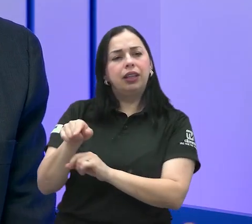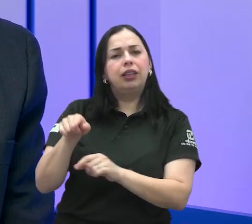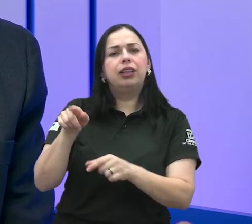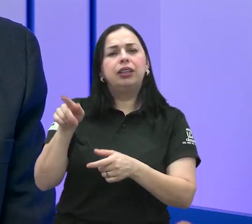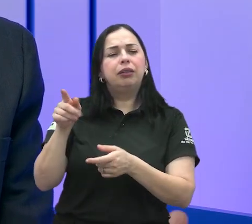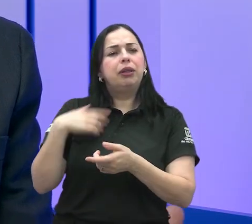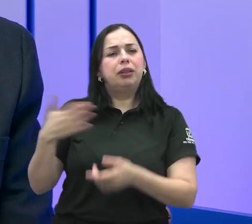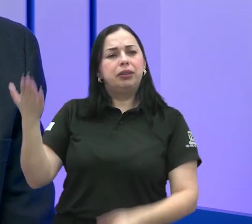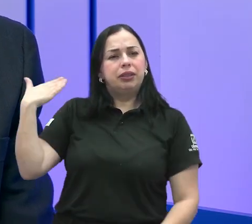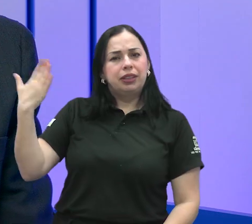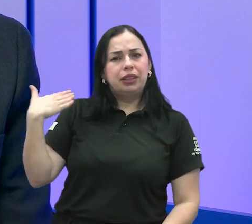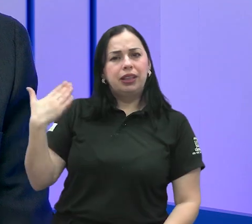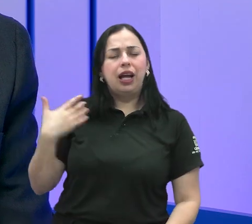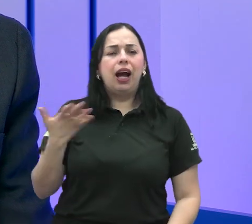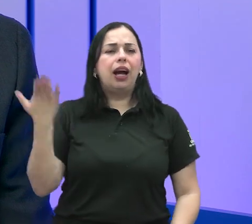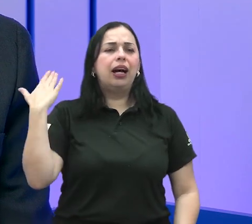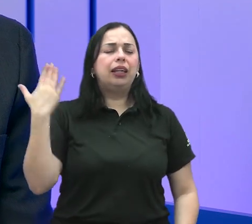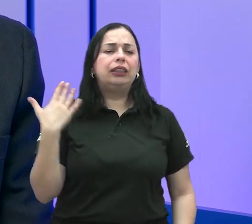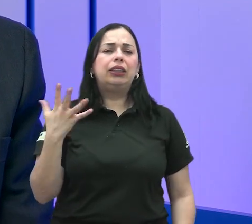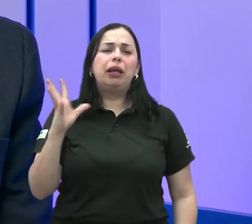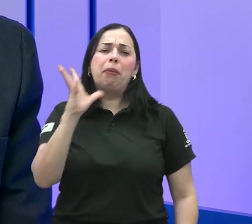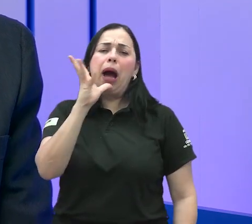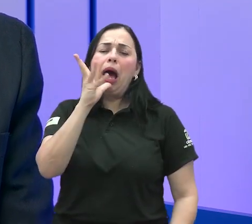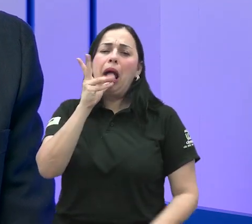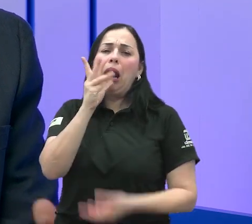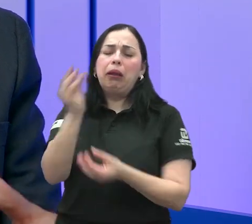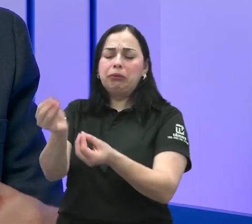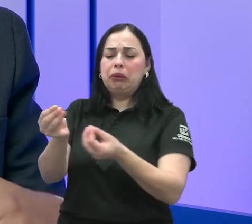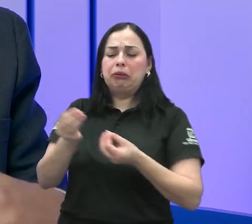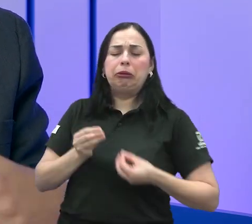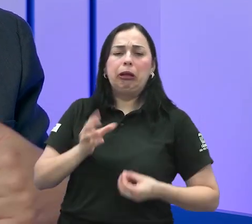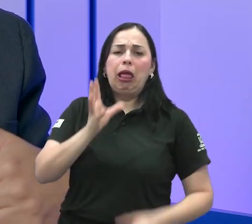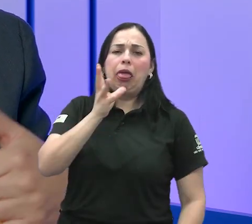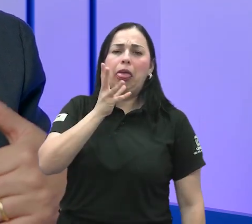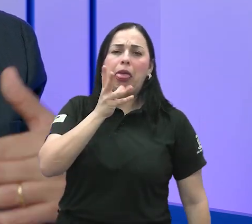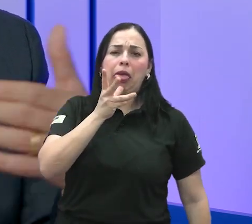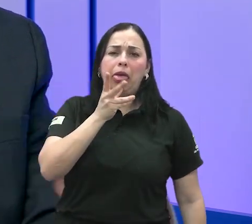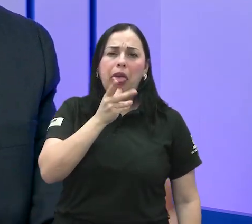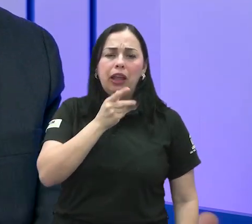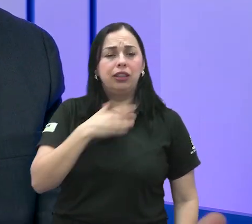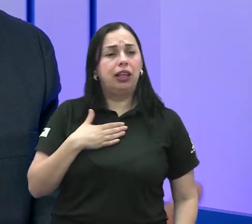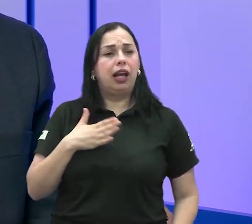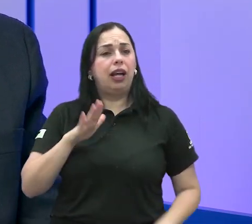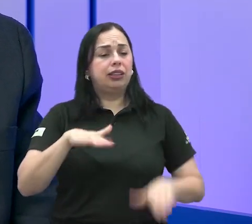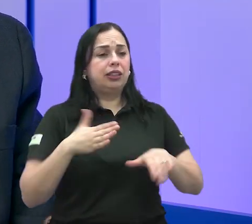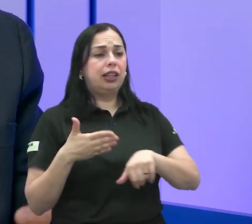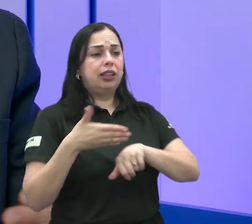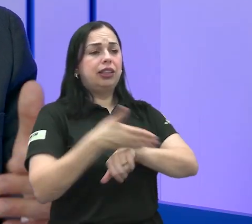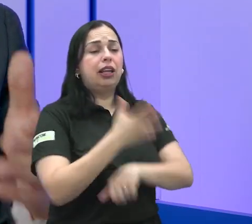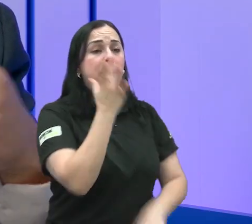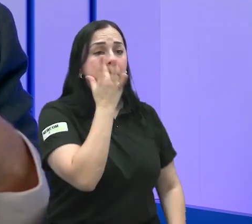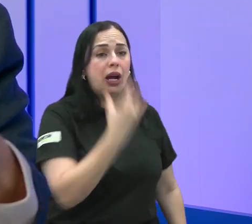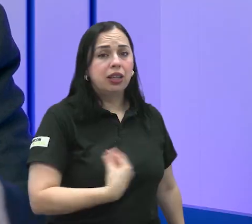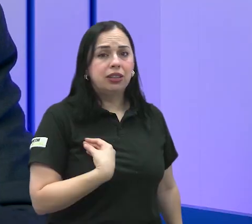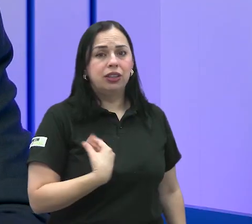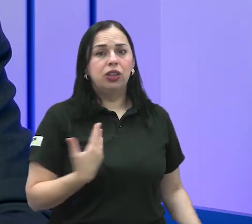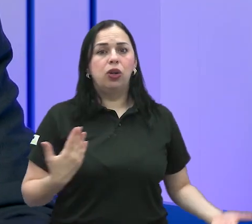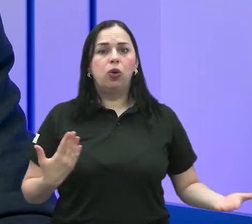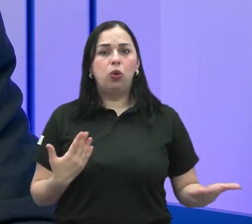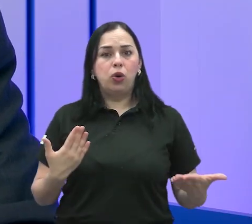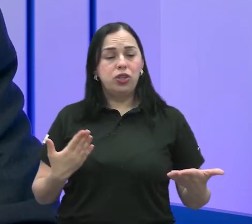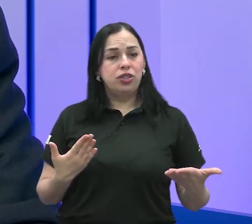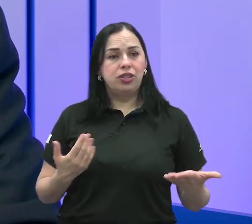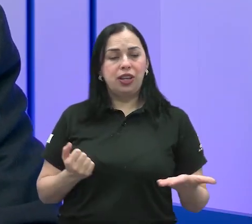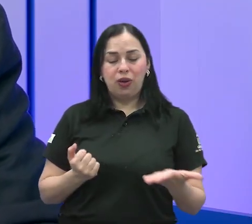1990 a gente não tinha isso. A gente tinha fretes que demoravam dias e com pedidos que você ia na loja fazer. Hoje você compra o produto, você nem